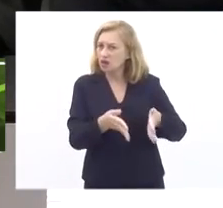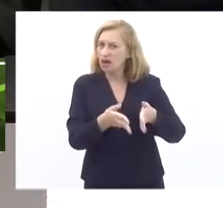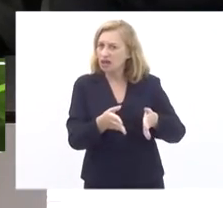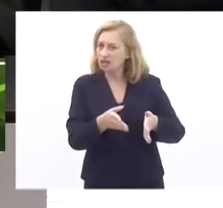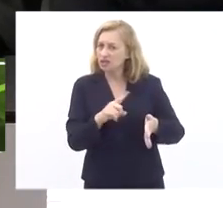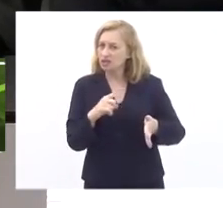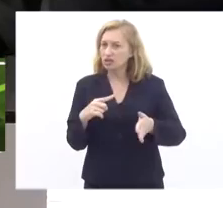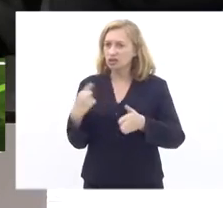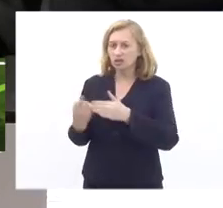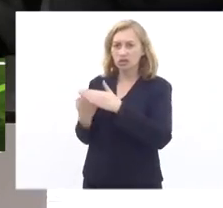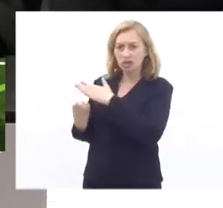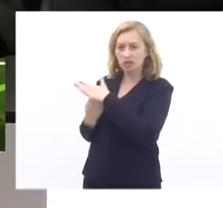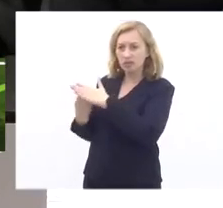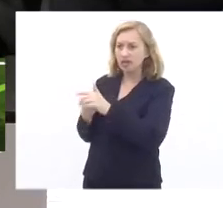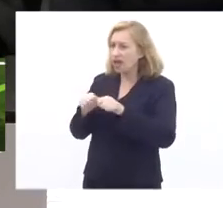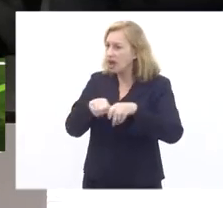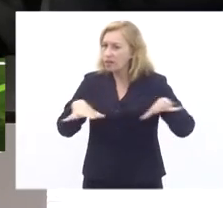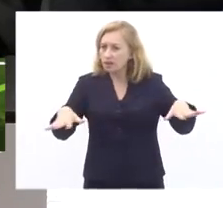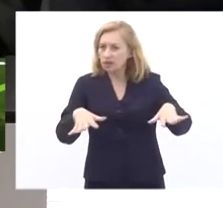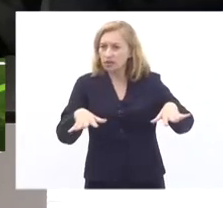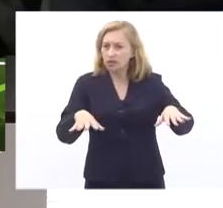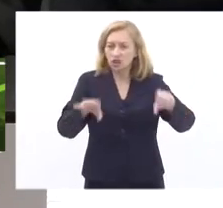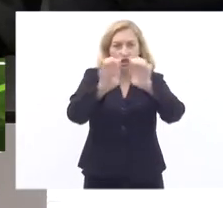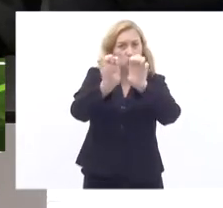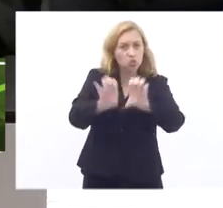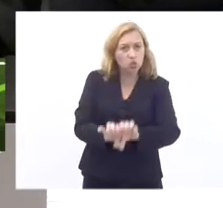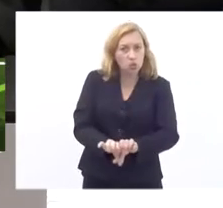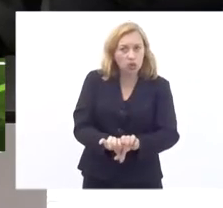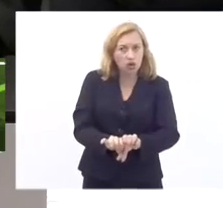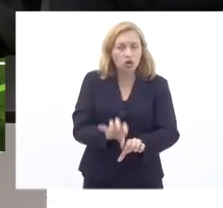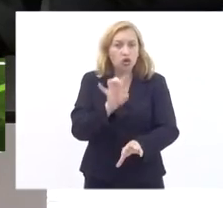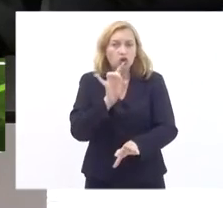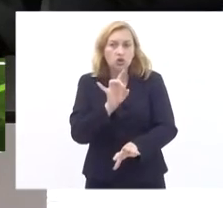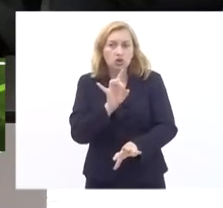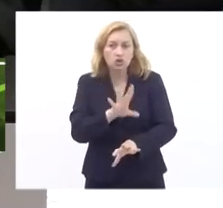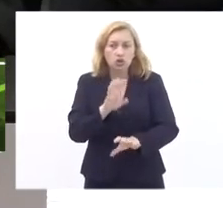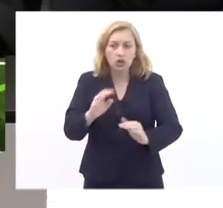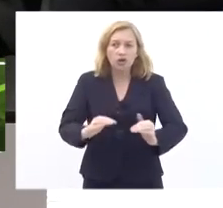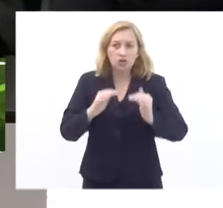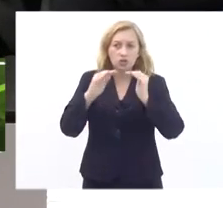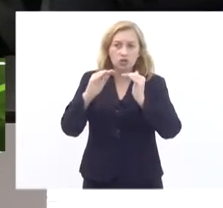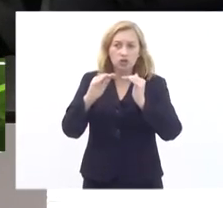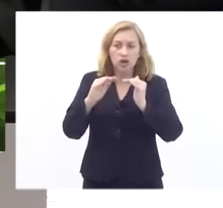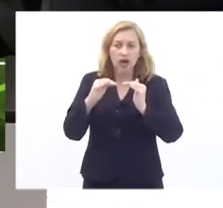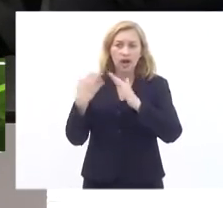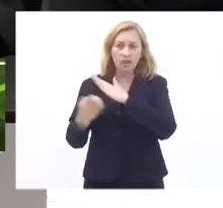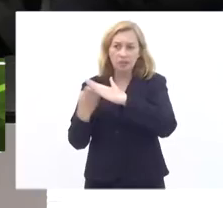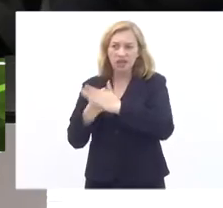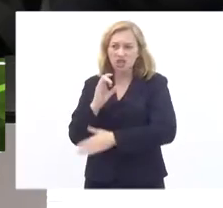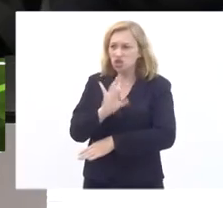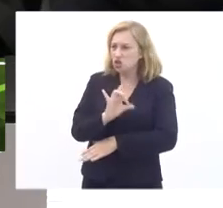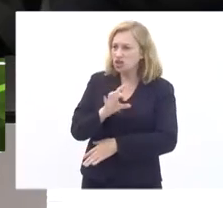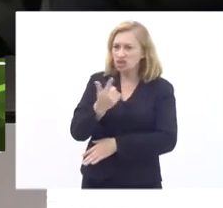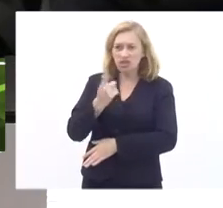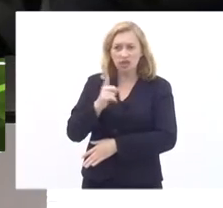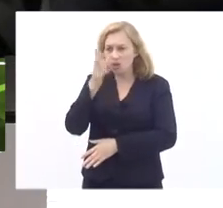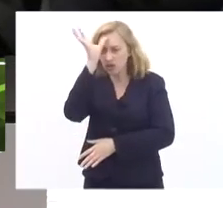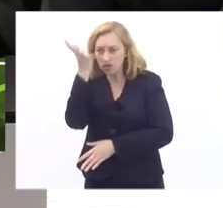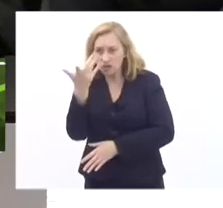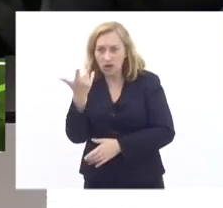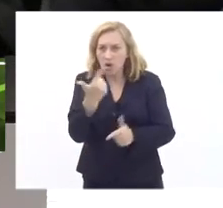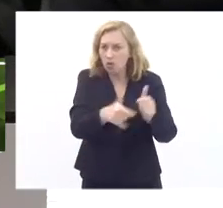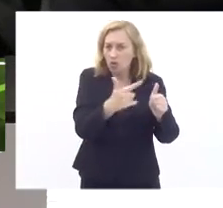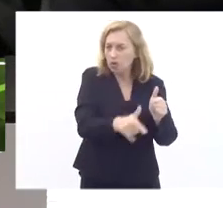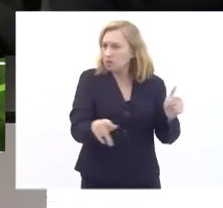um problema muito mais amplo, estrutural, e só a Supervia sozinha não vai resolver. Assim como esse problema não é